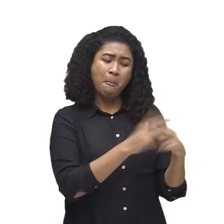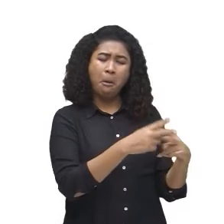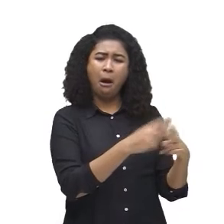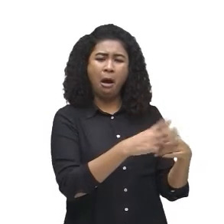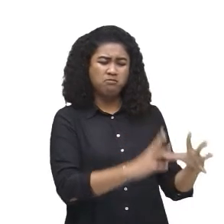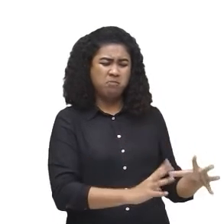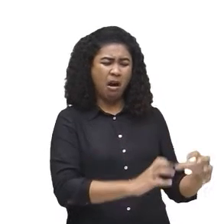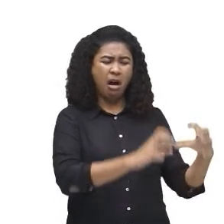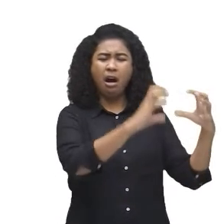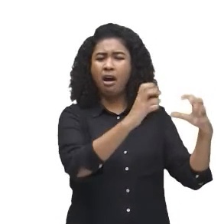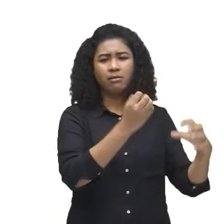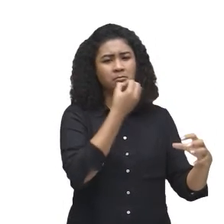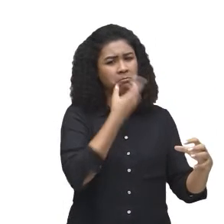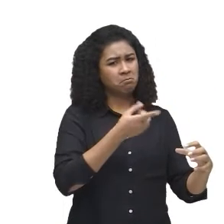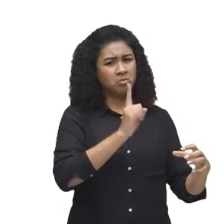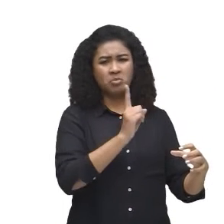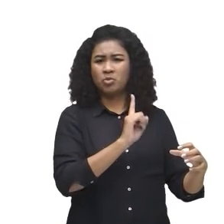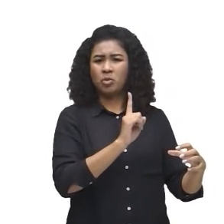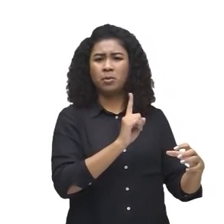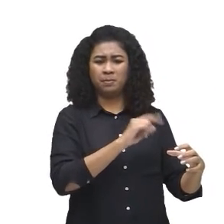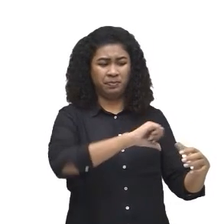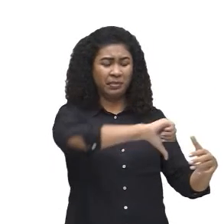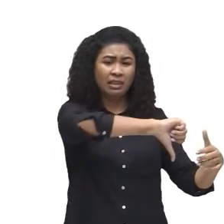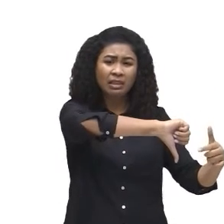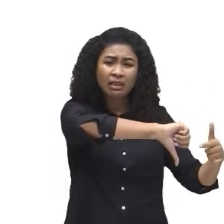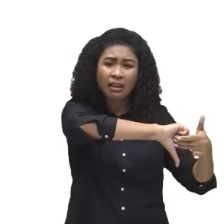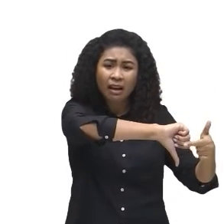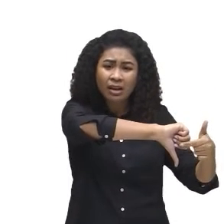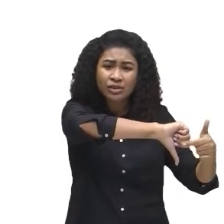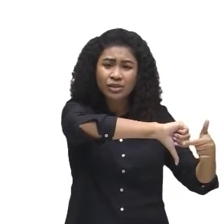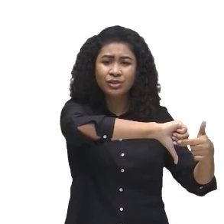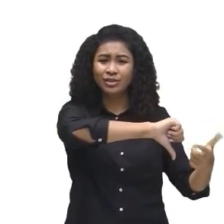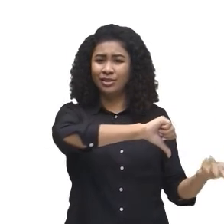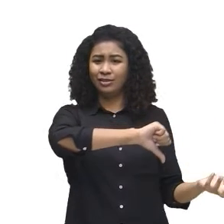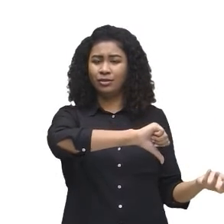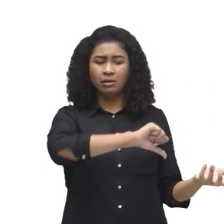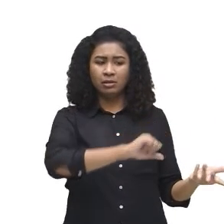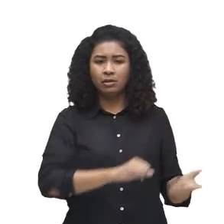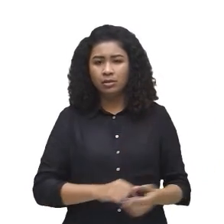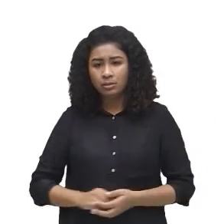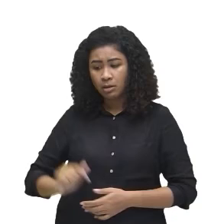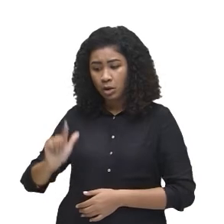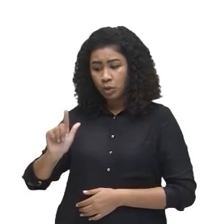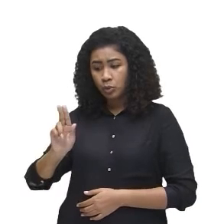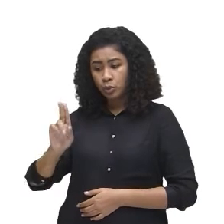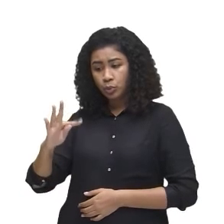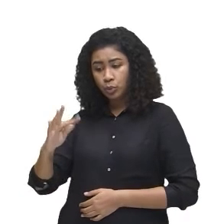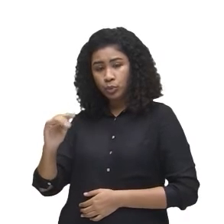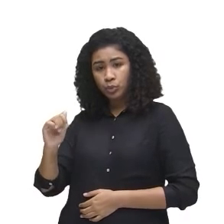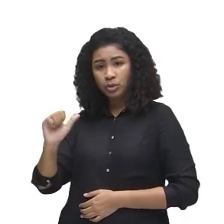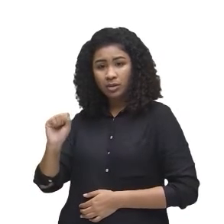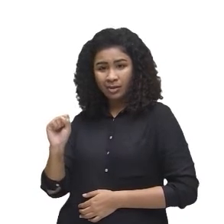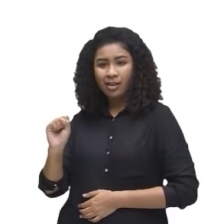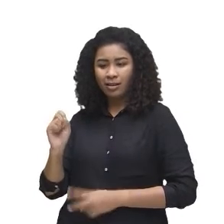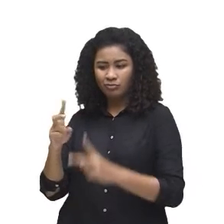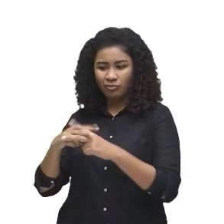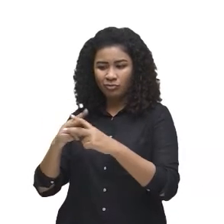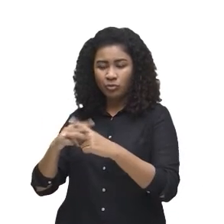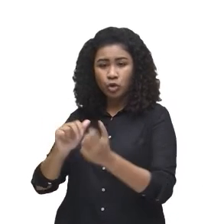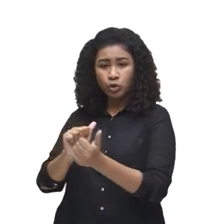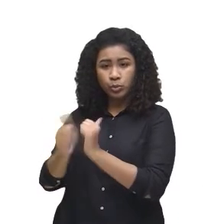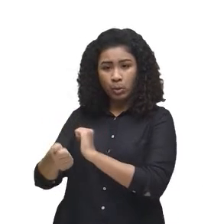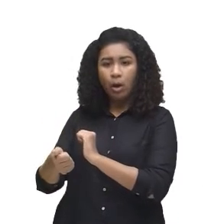de positivo na briga e ela não está relacionada às lutas. Embora algumas pessoas, infelizmente,